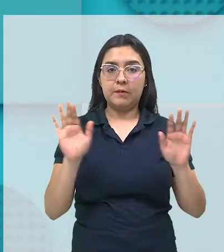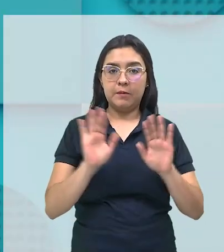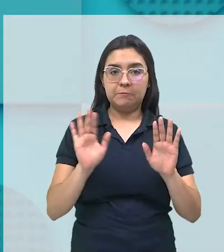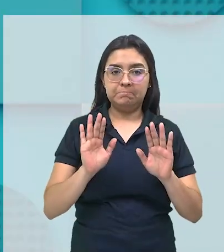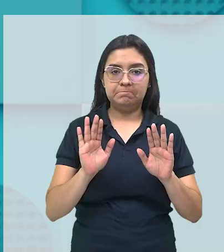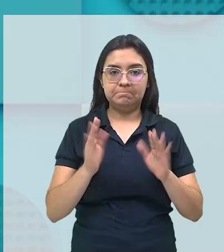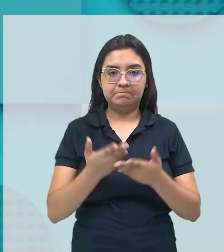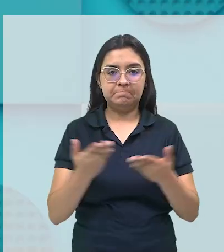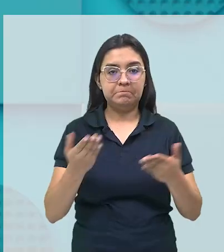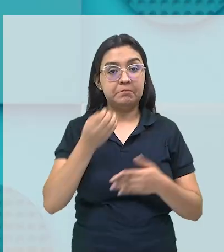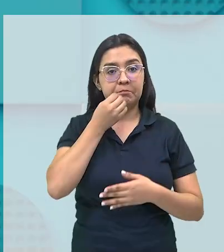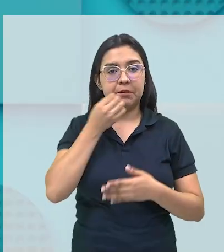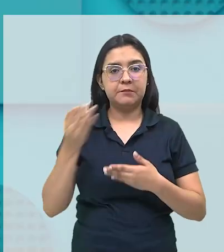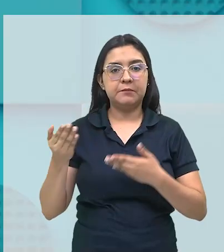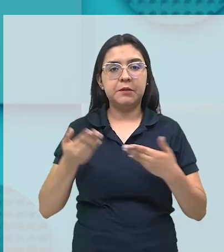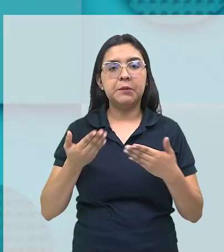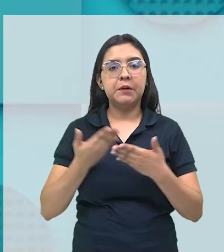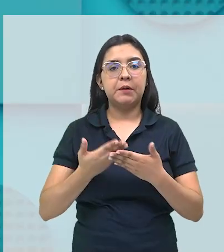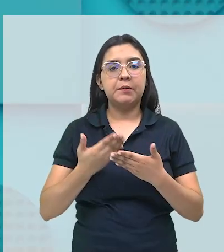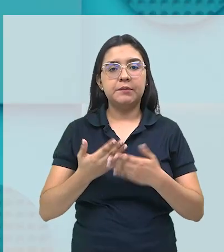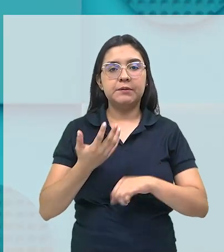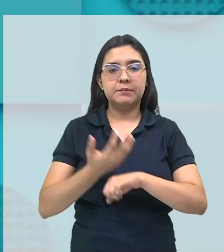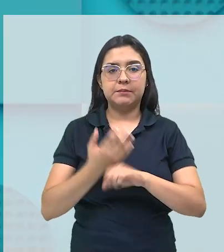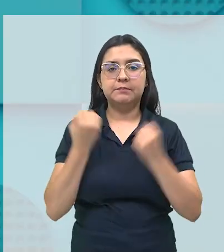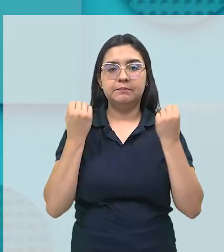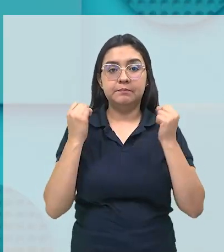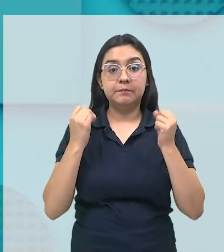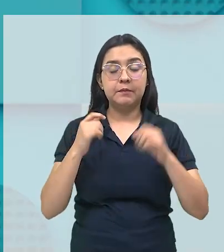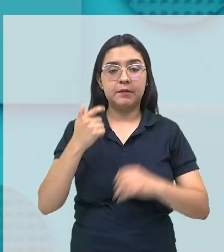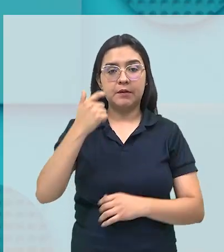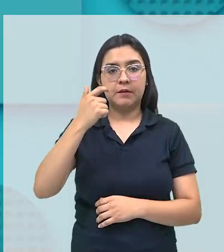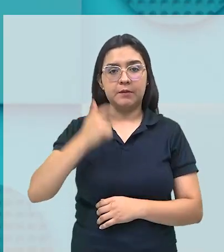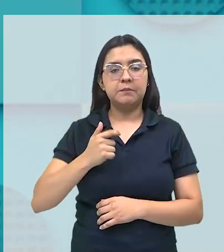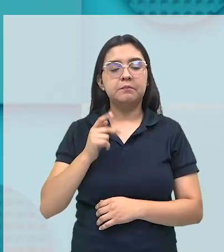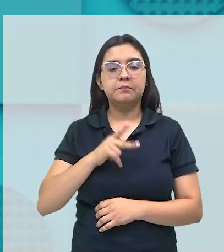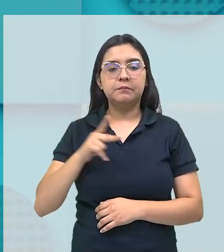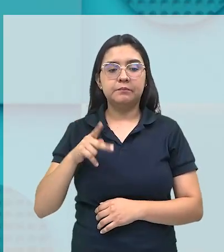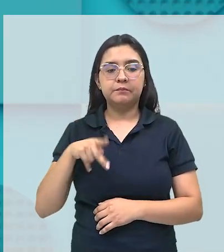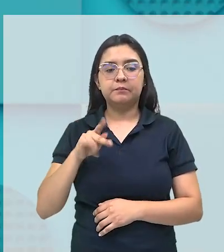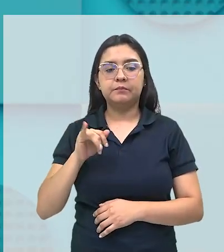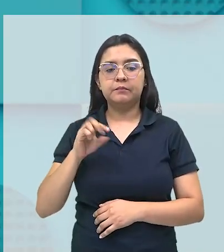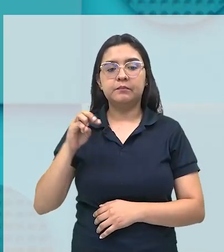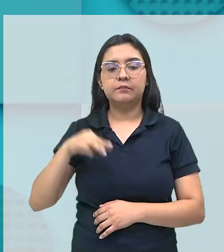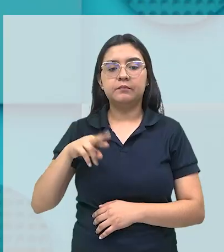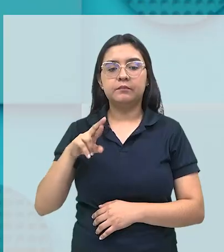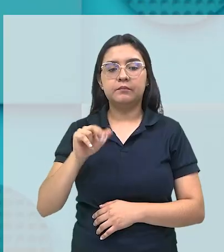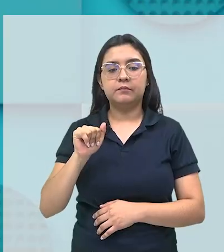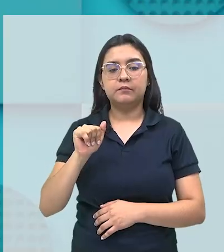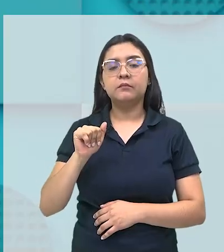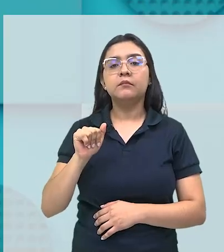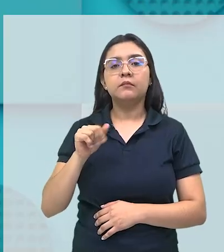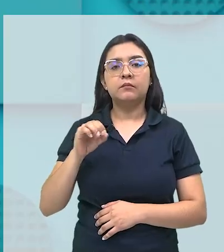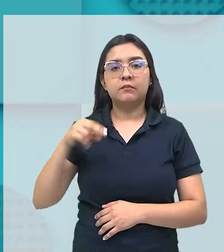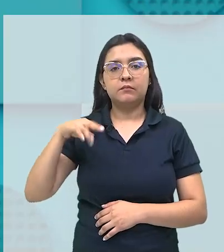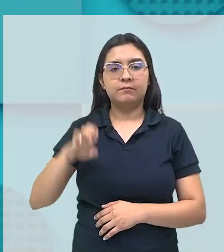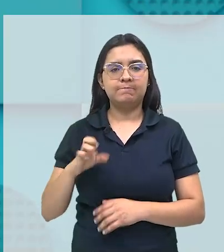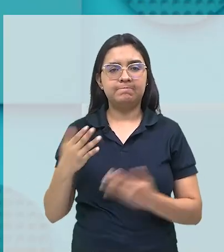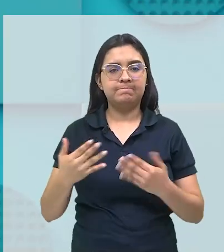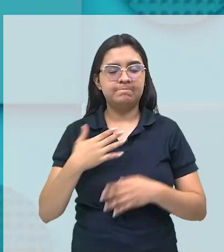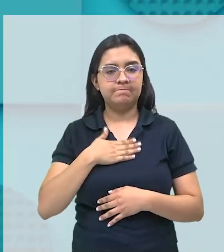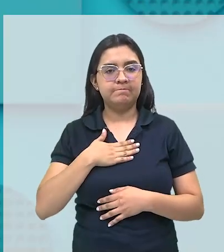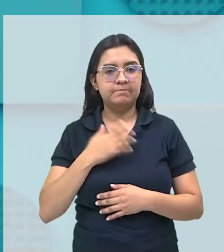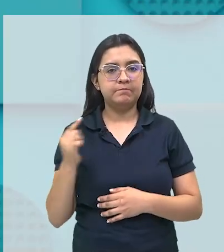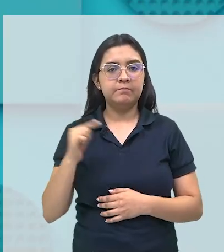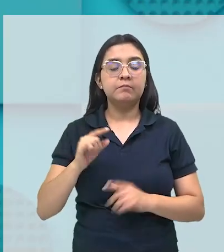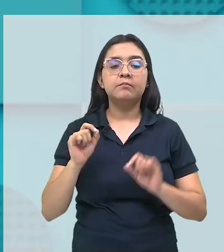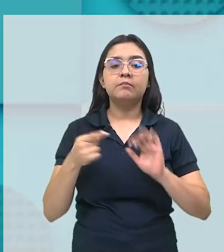todos, sejam bem-vindos a mais uma aula de Educação Física. Eu sou o professor Kim Raoni, é um prazer trazer aqui para